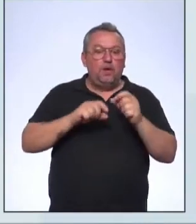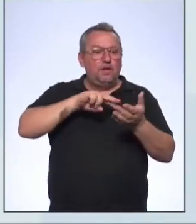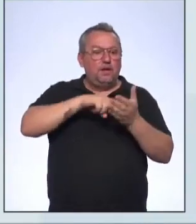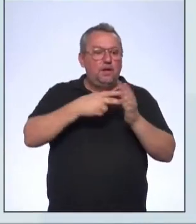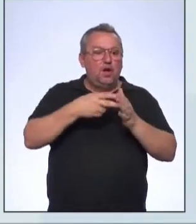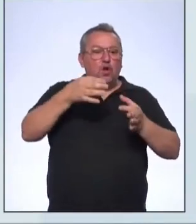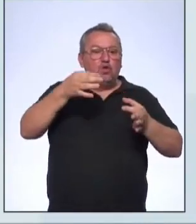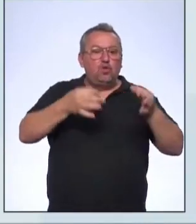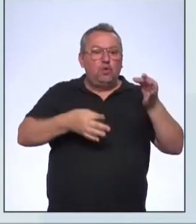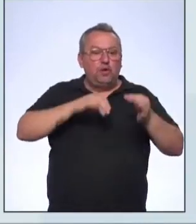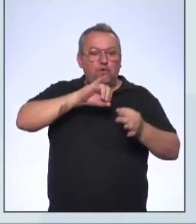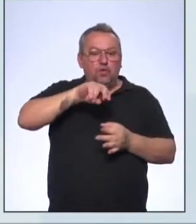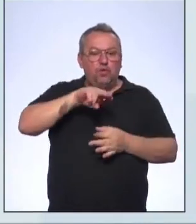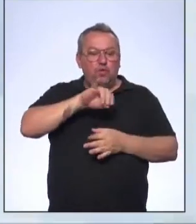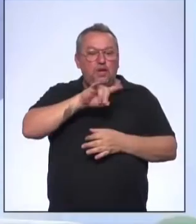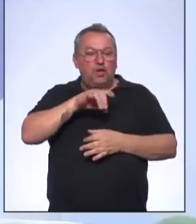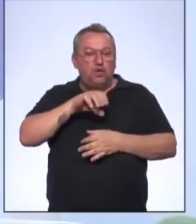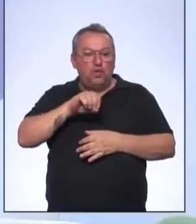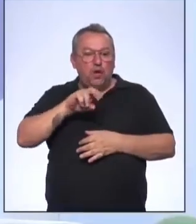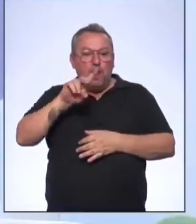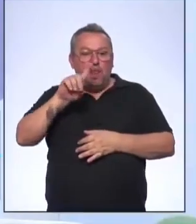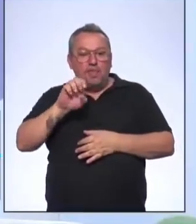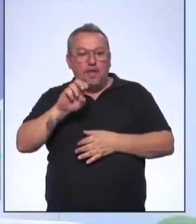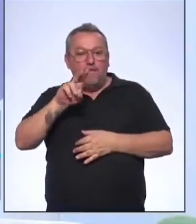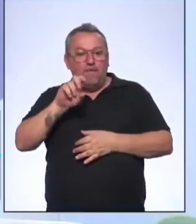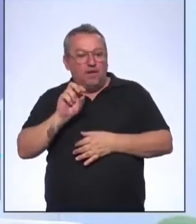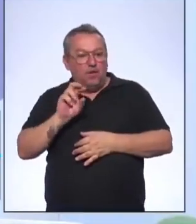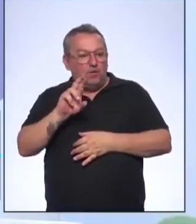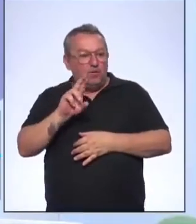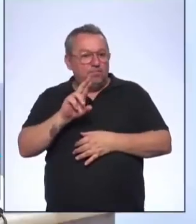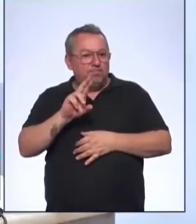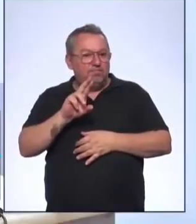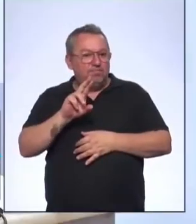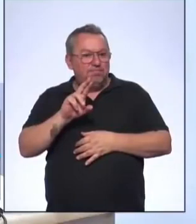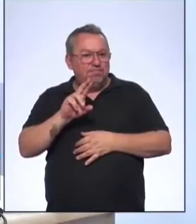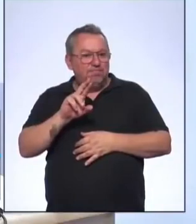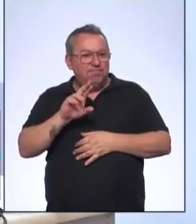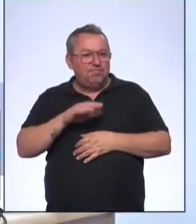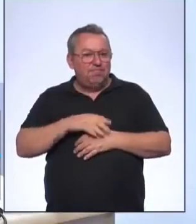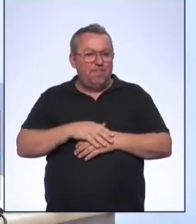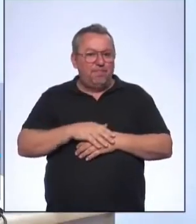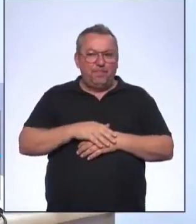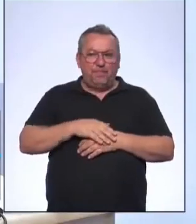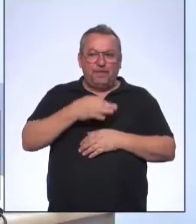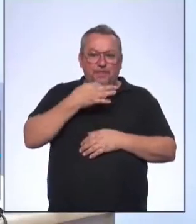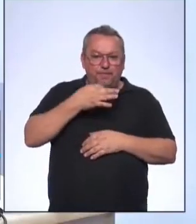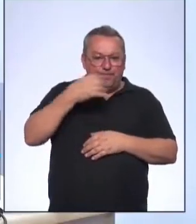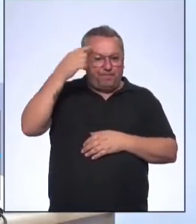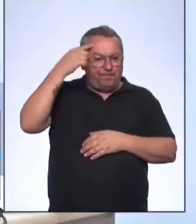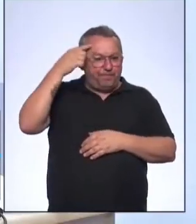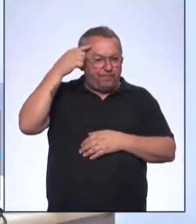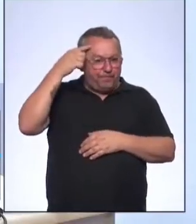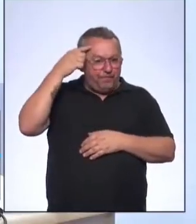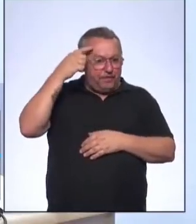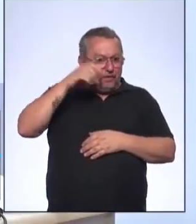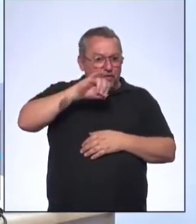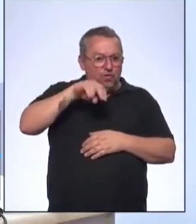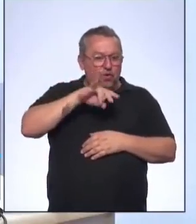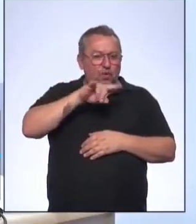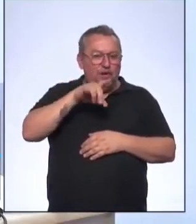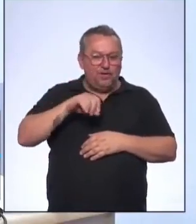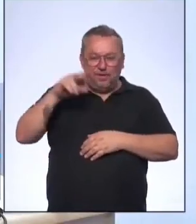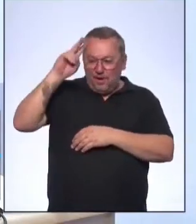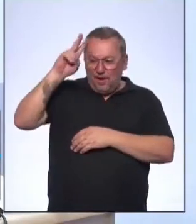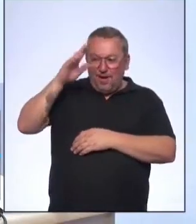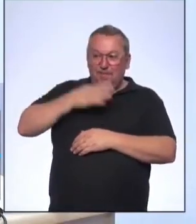juízo de valor? Moça, sabe dizer o que seria juízo de valor? Olha, gente, toda vez que eu penso juízo, eu já lembro da mãe da gente falando